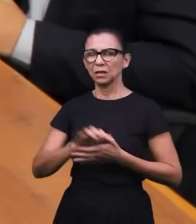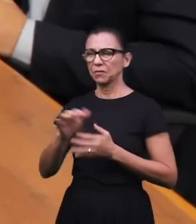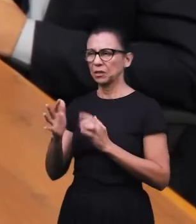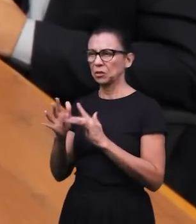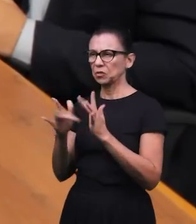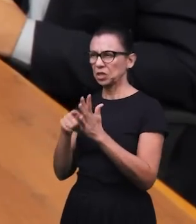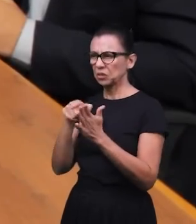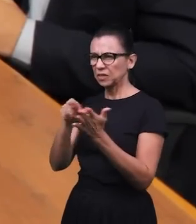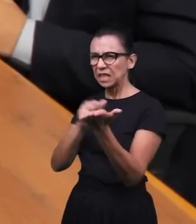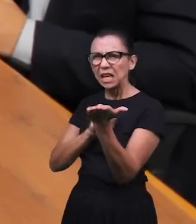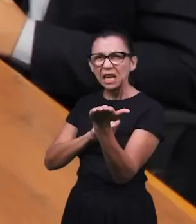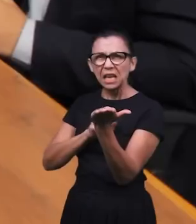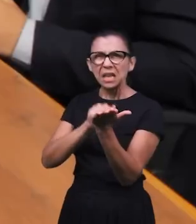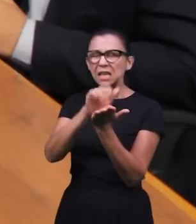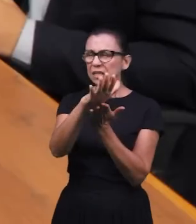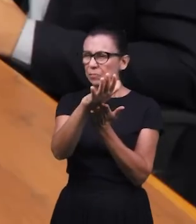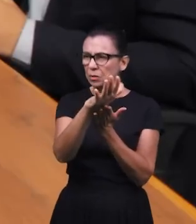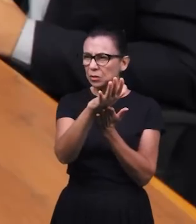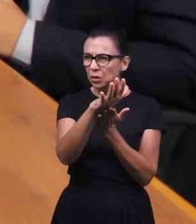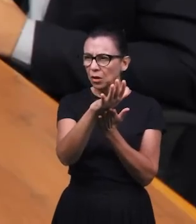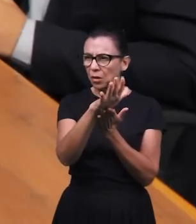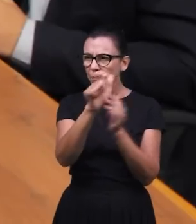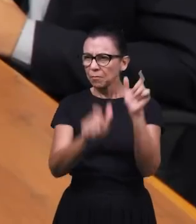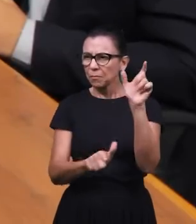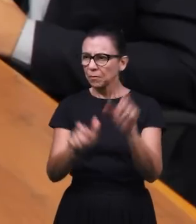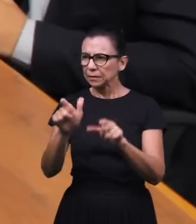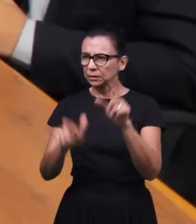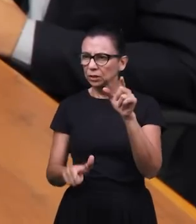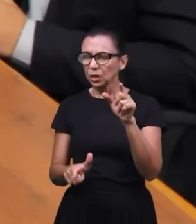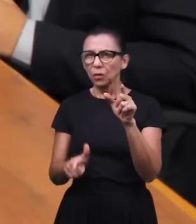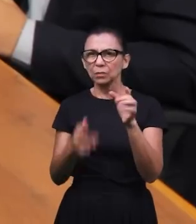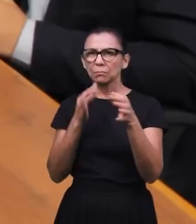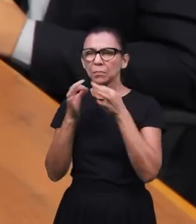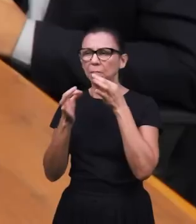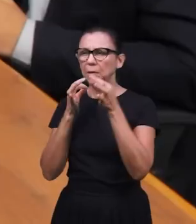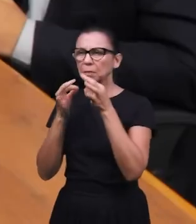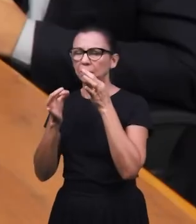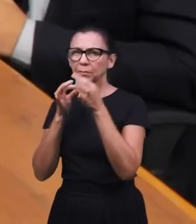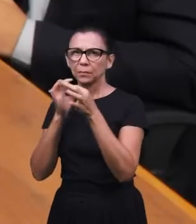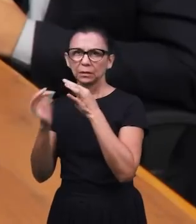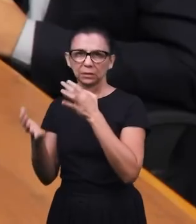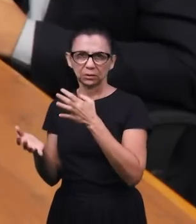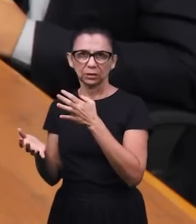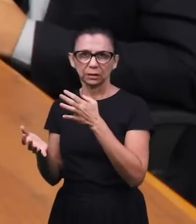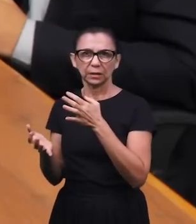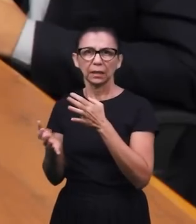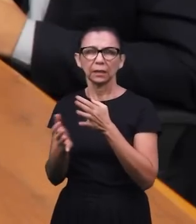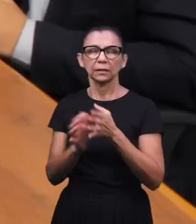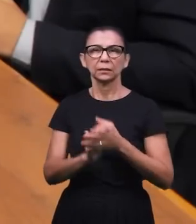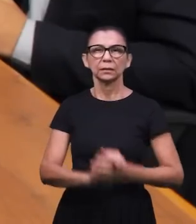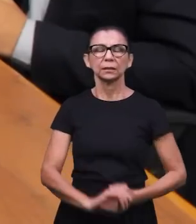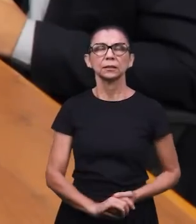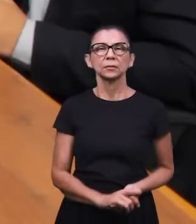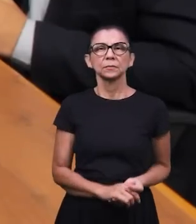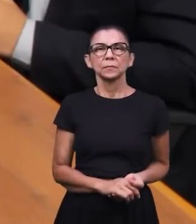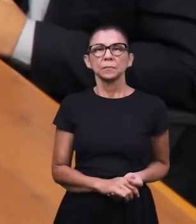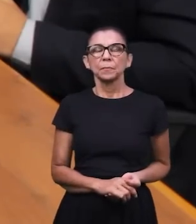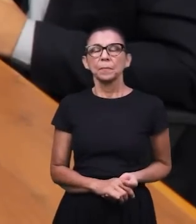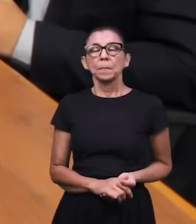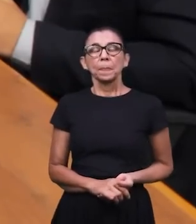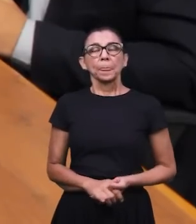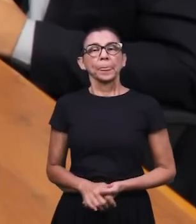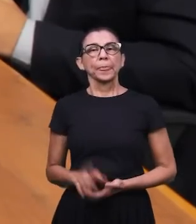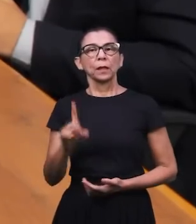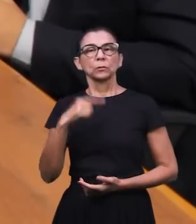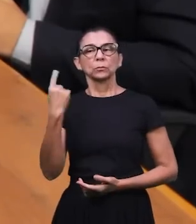lá, aí falaram, começaram a criticar Jesus, que Jesus expulsava pelo adversário. Jesus falou,